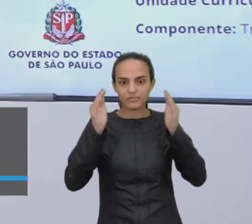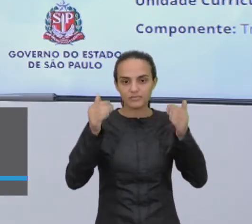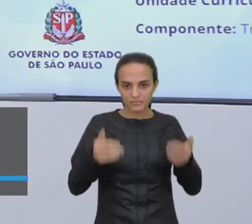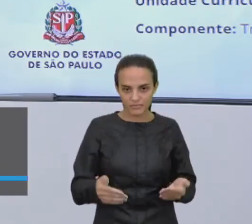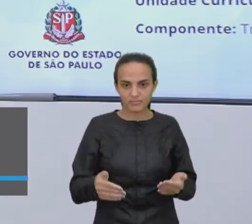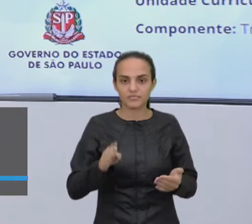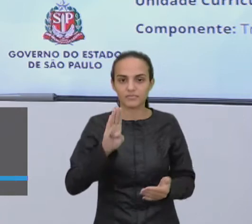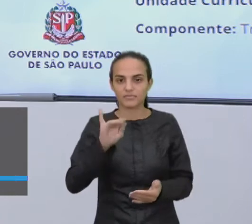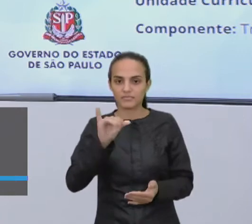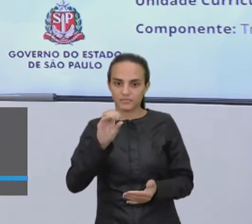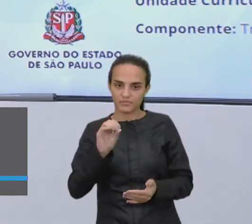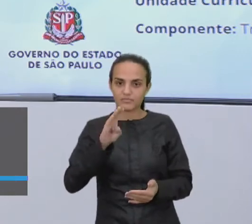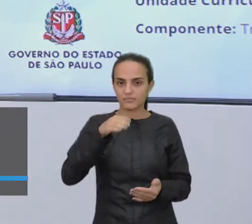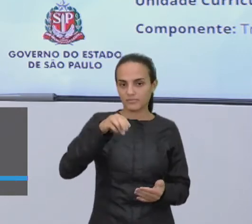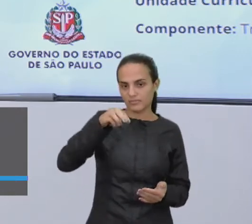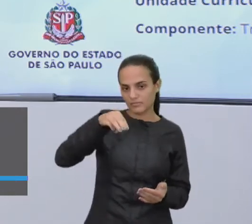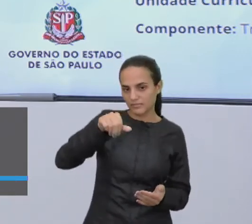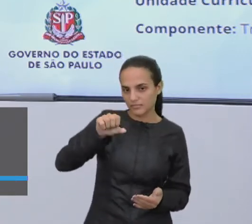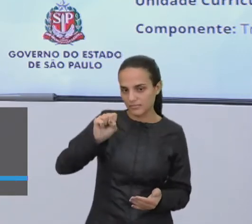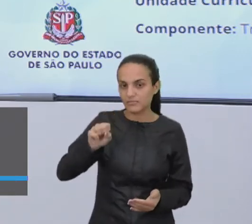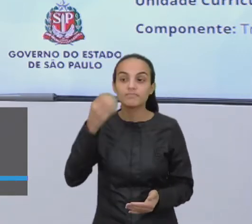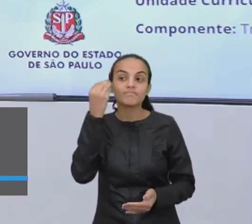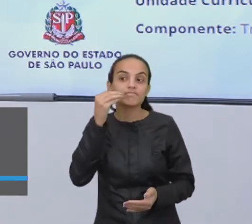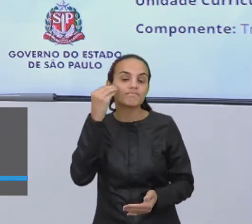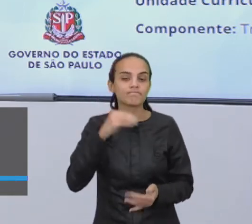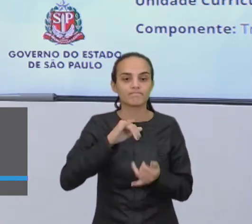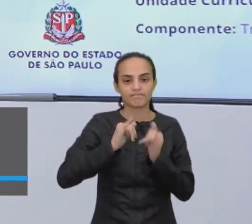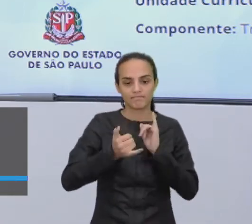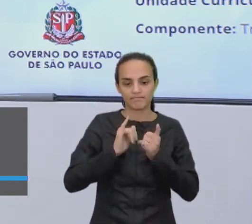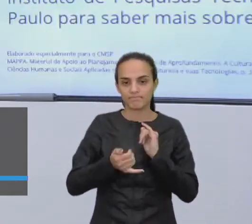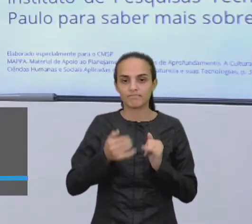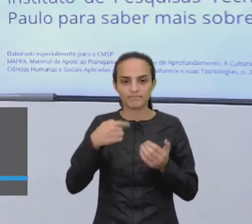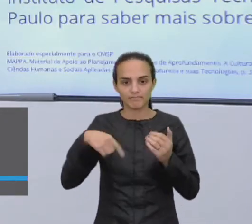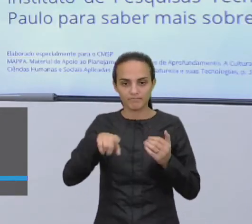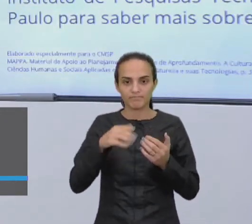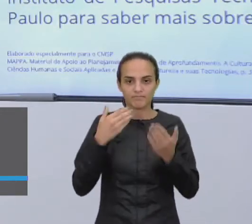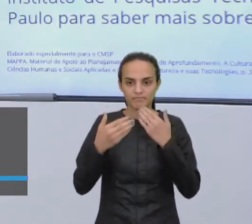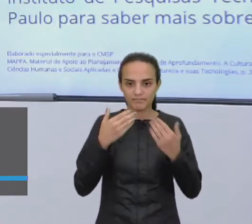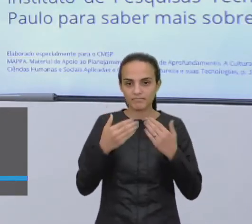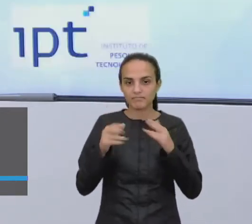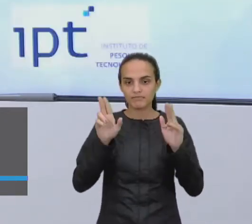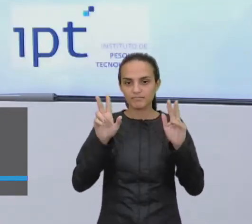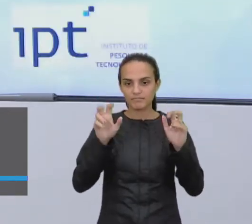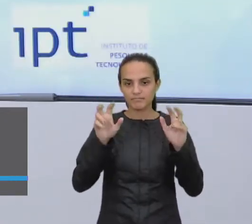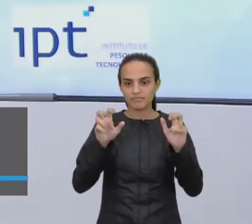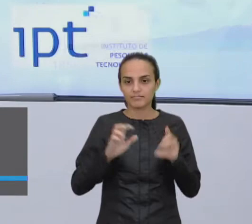da biomassa para aproveitamento energético. Então a gente vai conversar um pouquinho sobre isso.